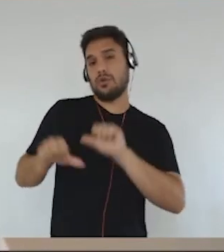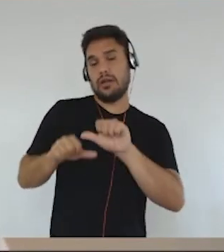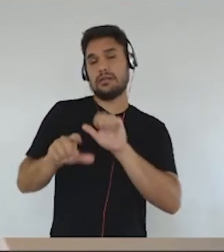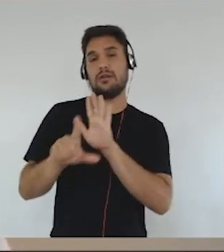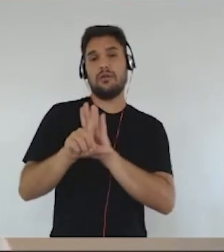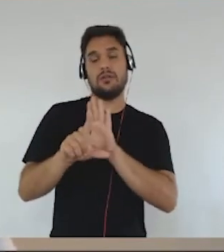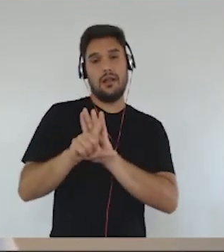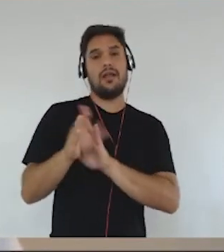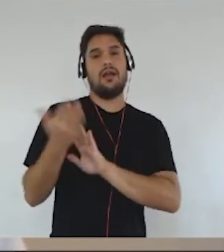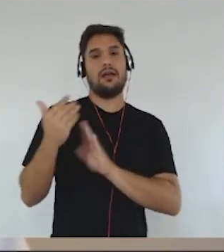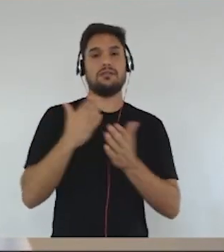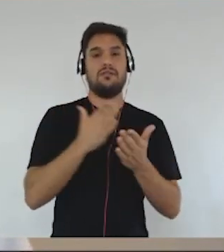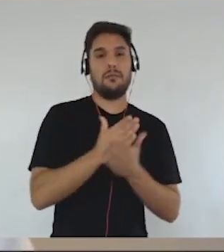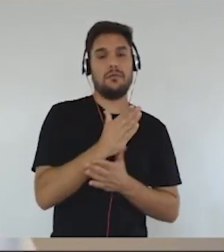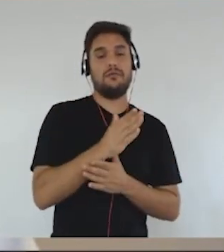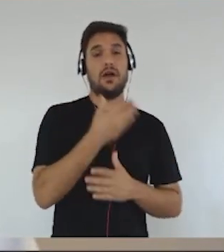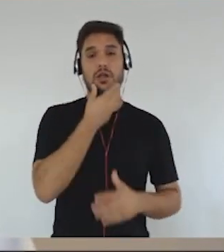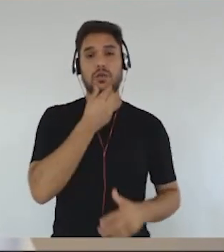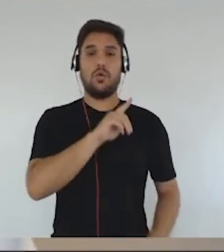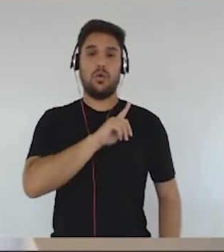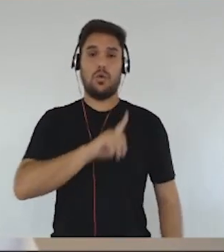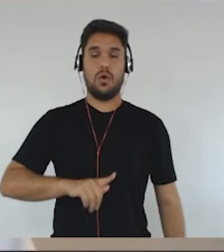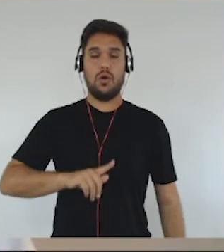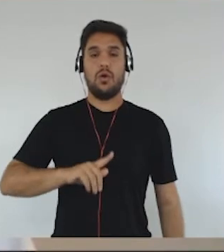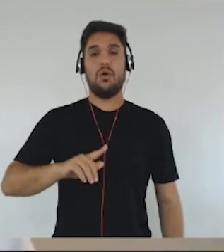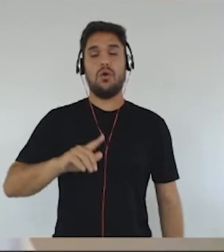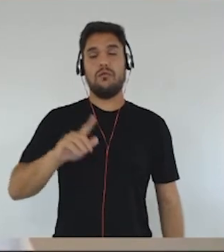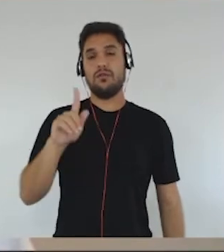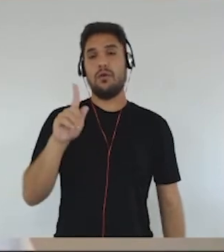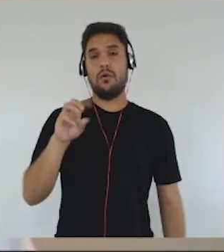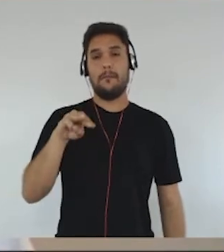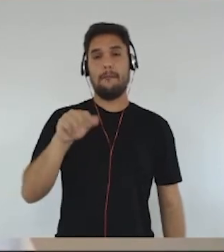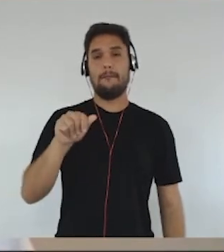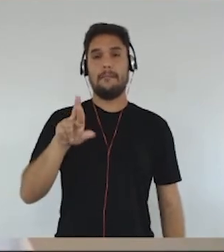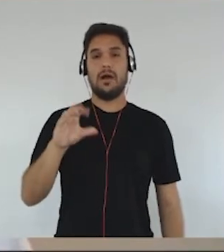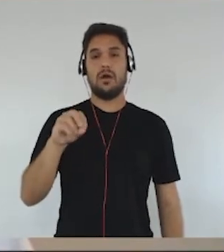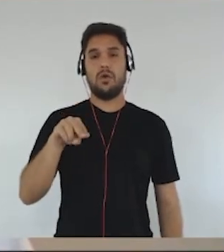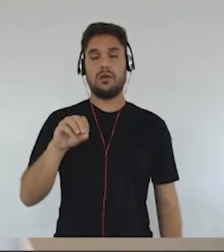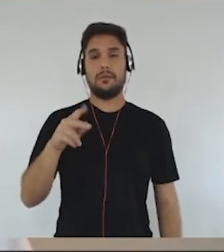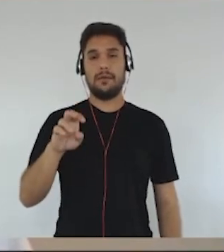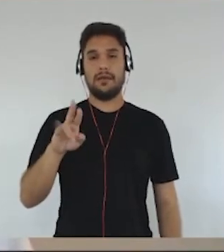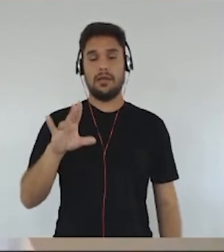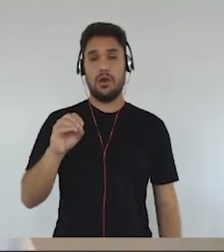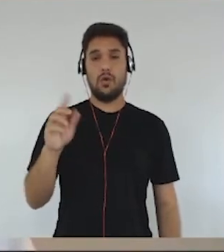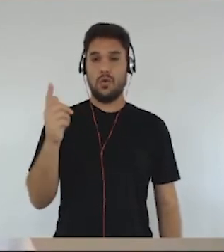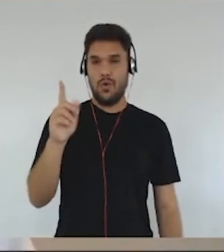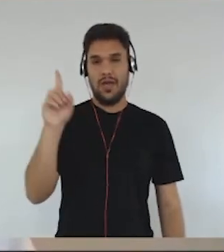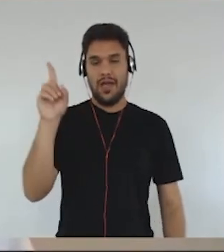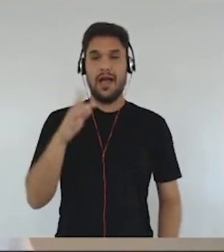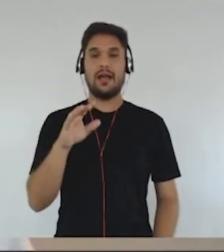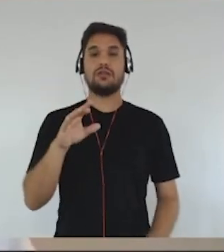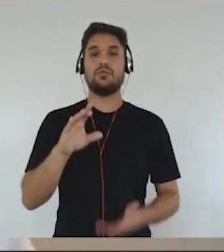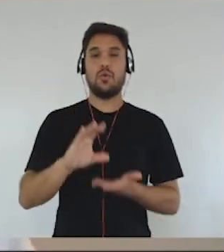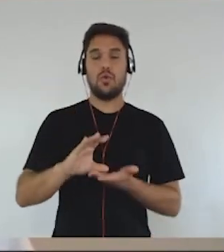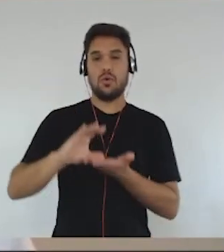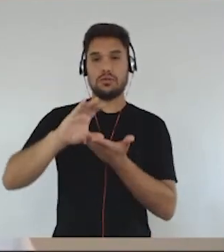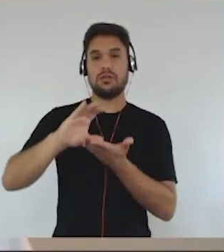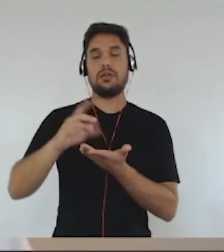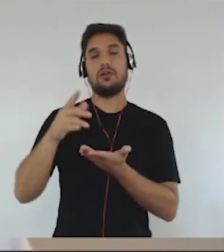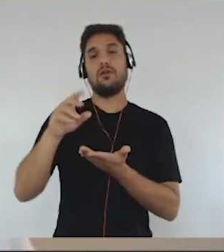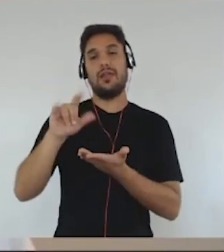lei que tinha sido aprovada ao governador Marconi Perillo. Vale mencionar aqui o nosso querido Rafael Lara, conselheiro federal, que é